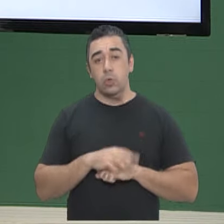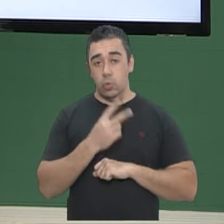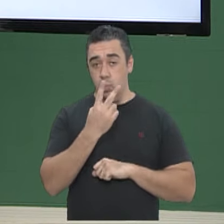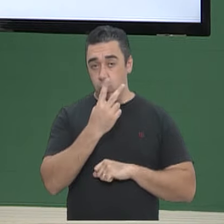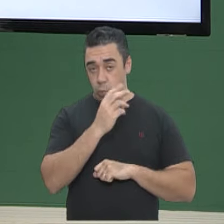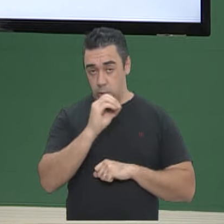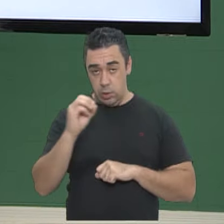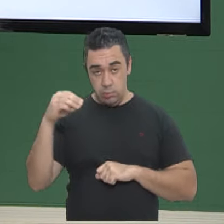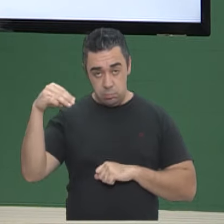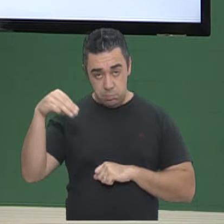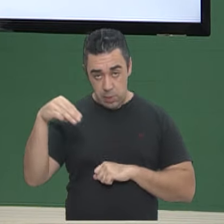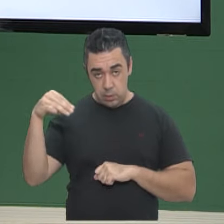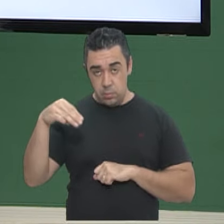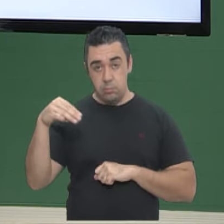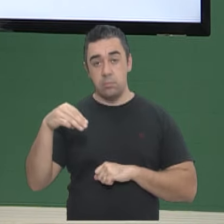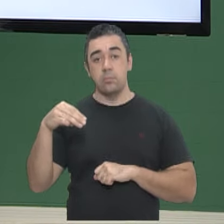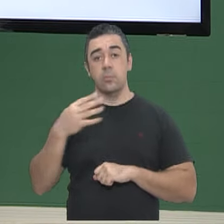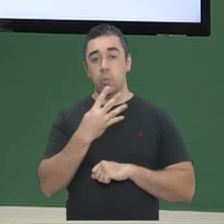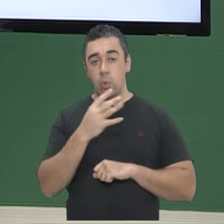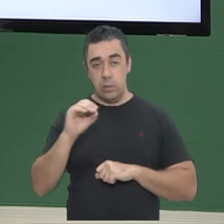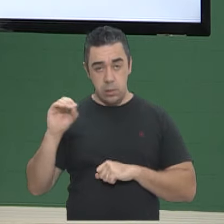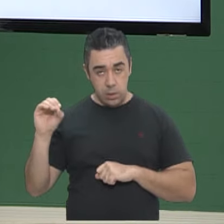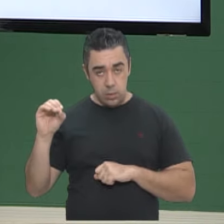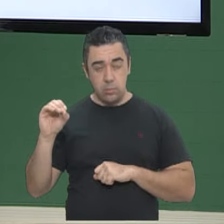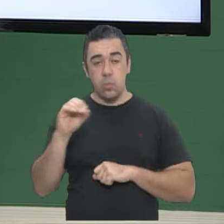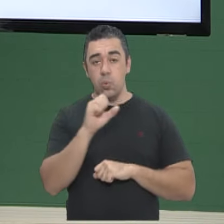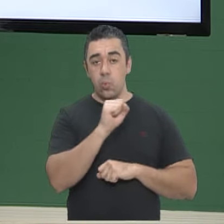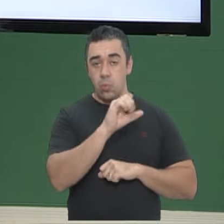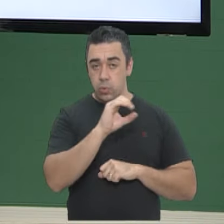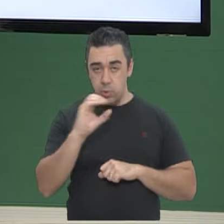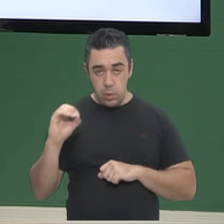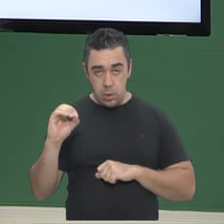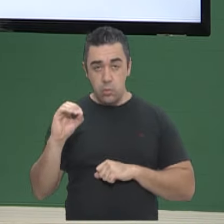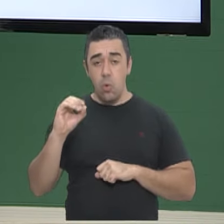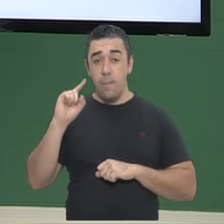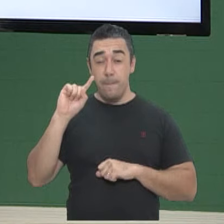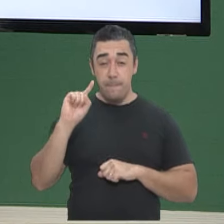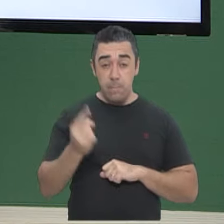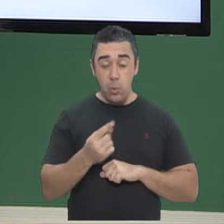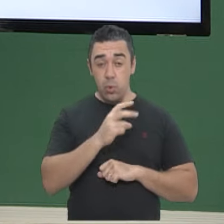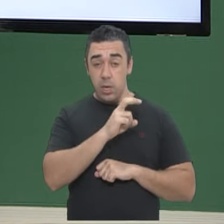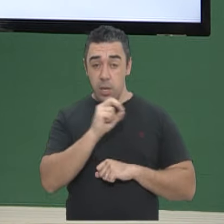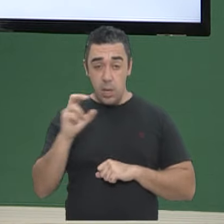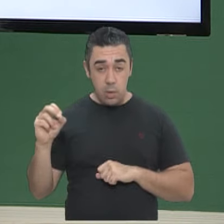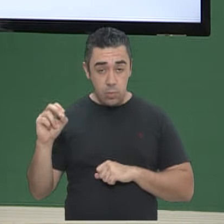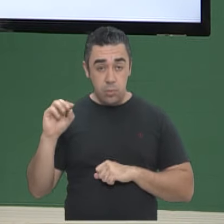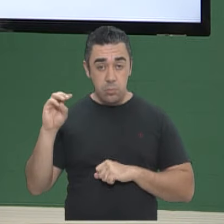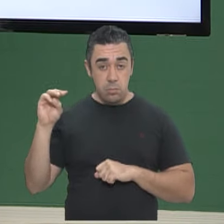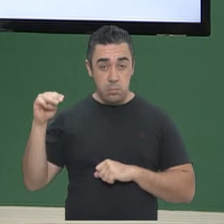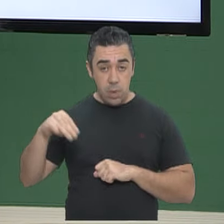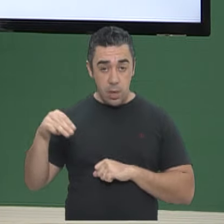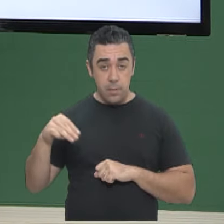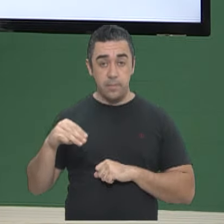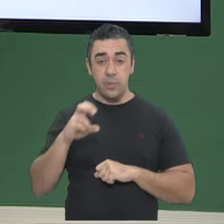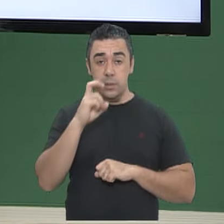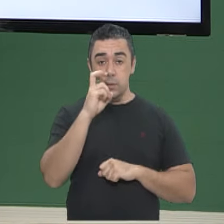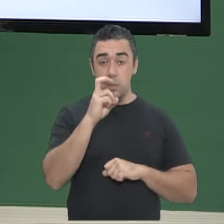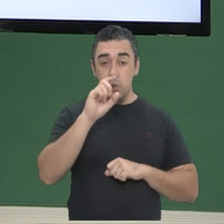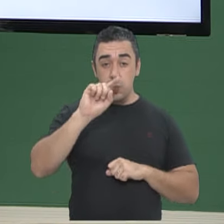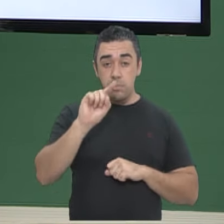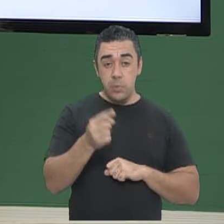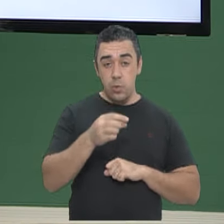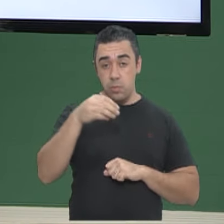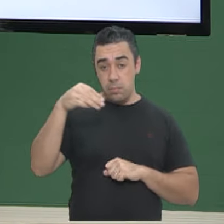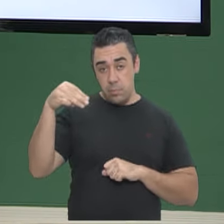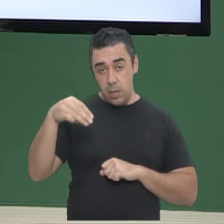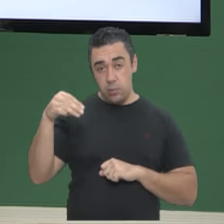200 metros rasos, 400 metros, 800 metros, 1.500, 5.000 metros,